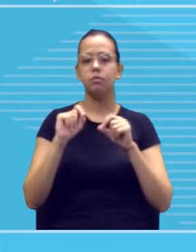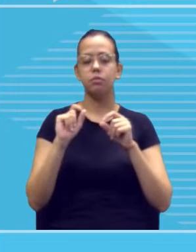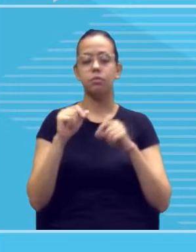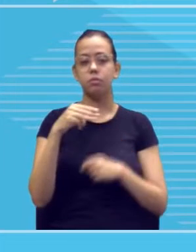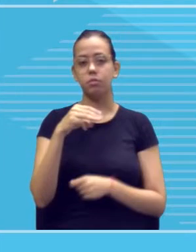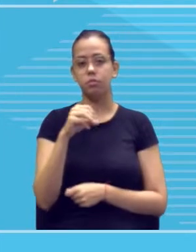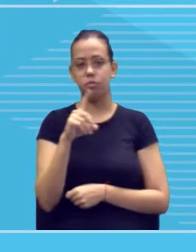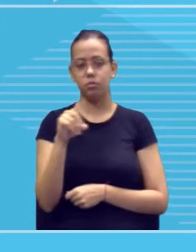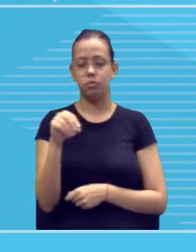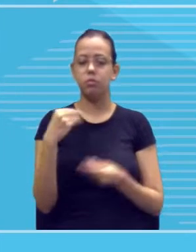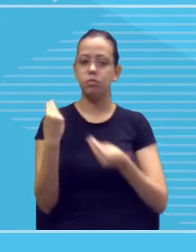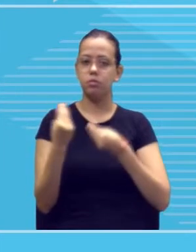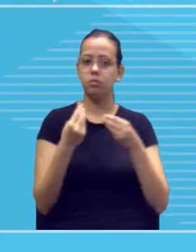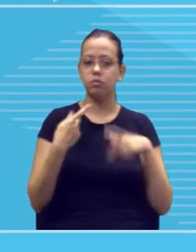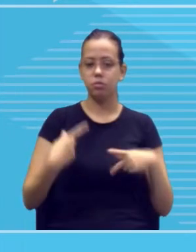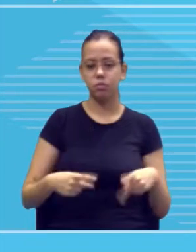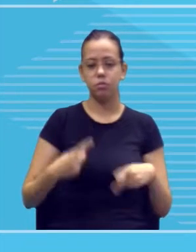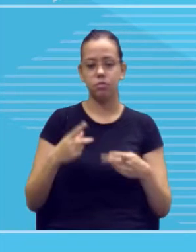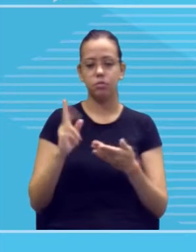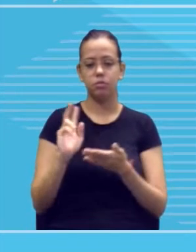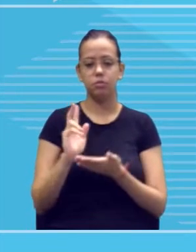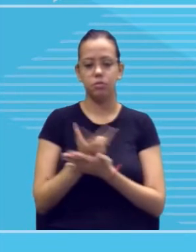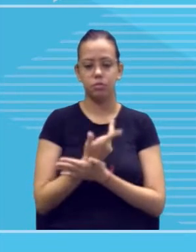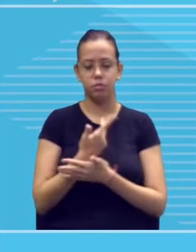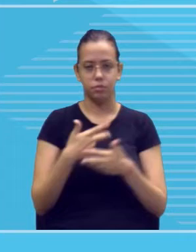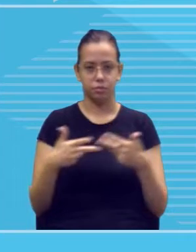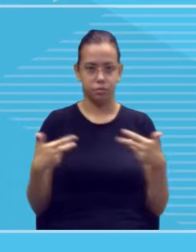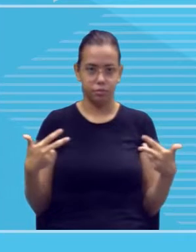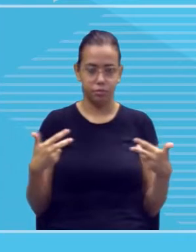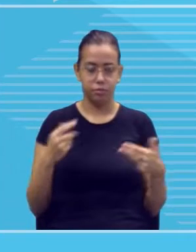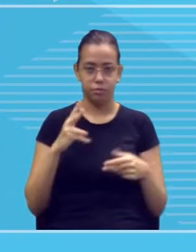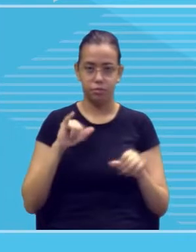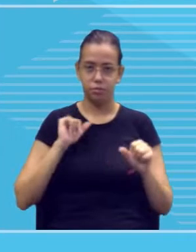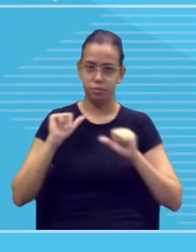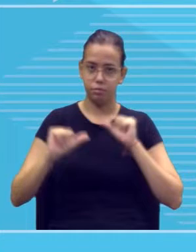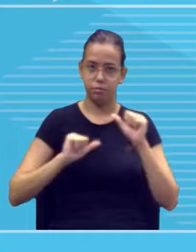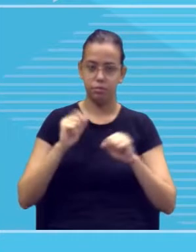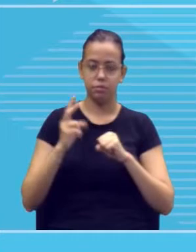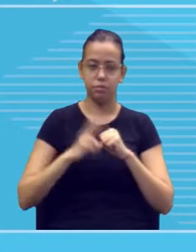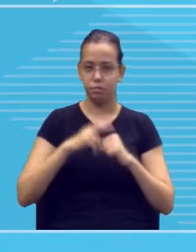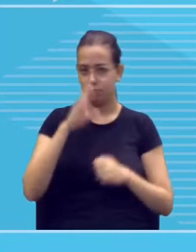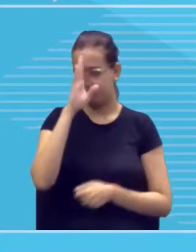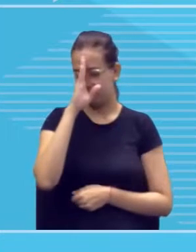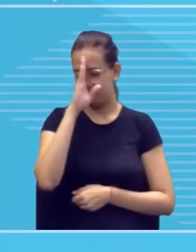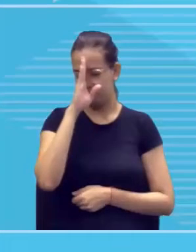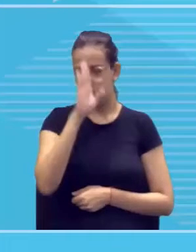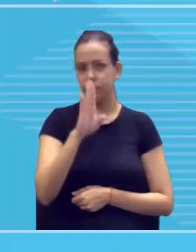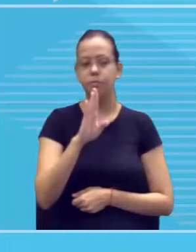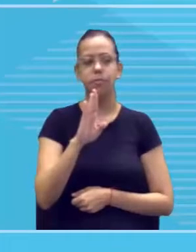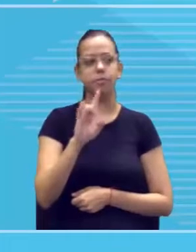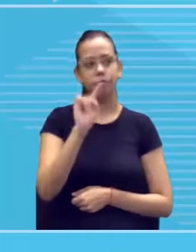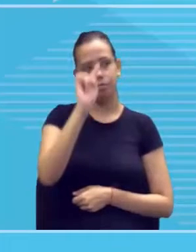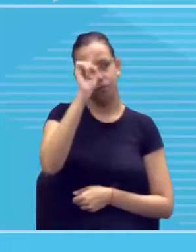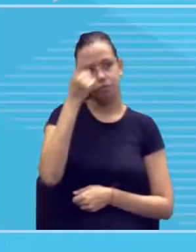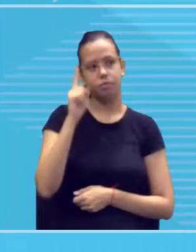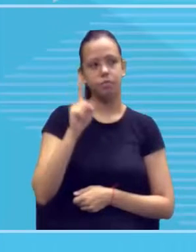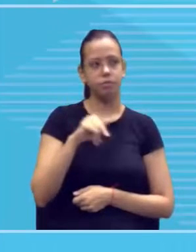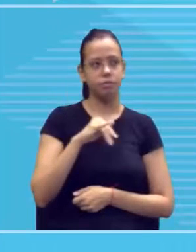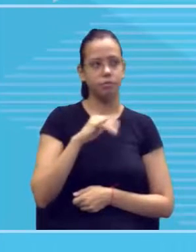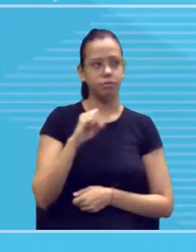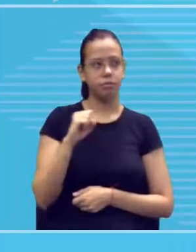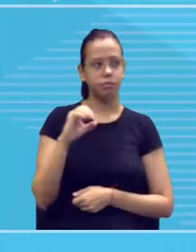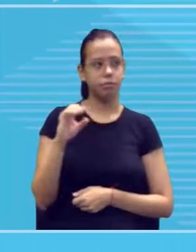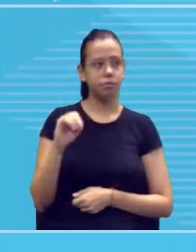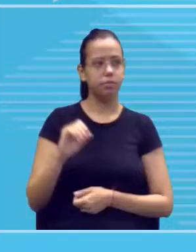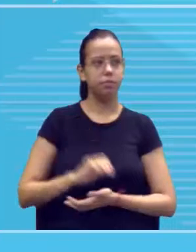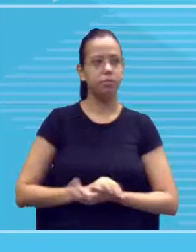maneira com que alguma coisa acontece então ele vai modificar o nosso verbo principal tá bem a ideia do verbo modaless os muda